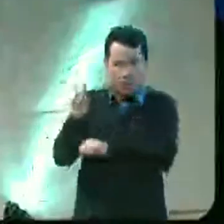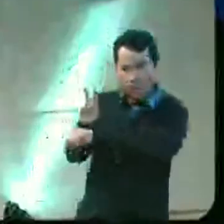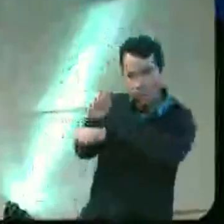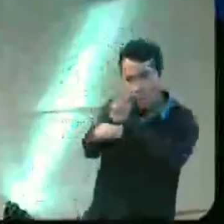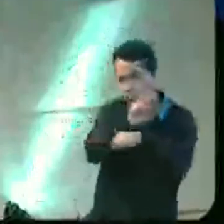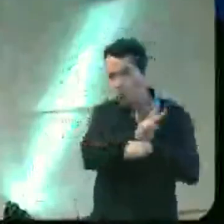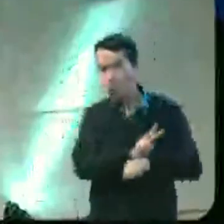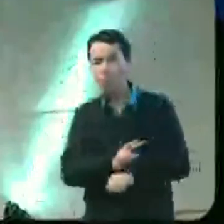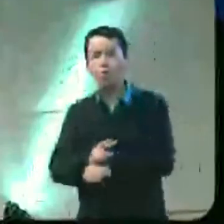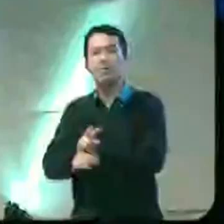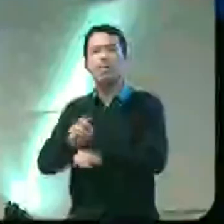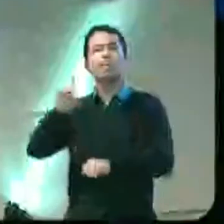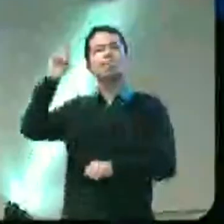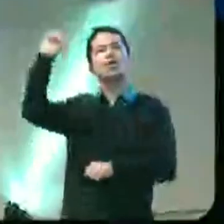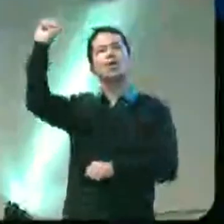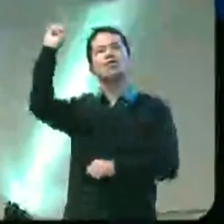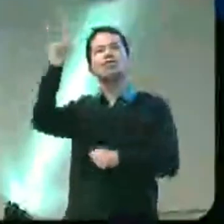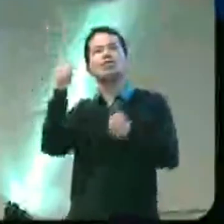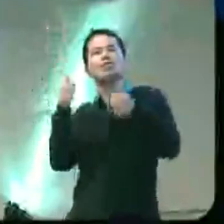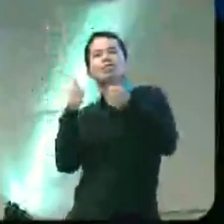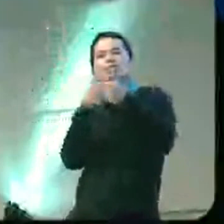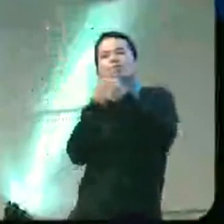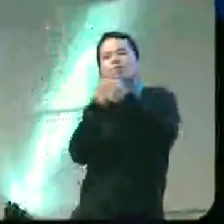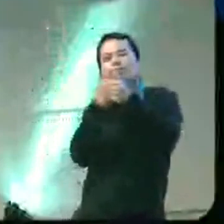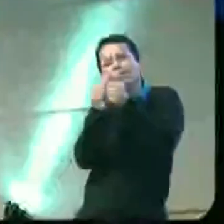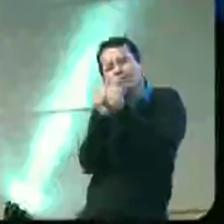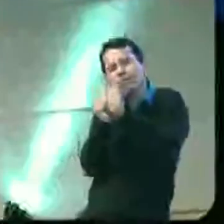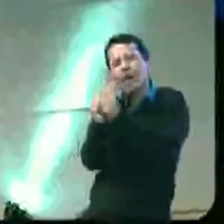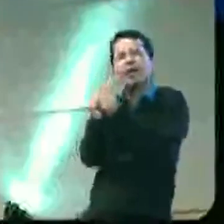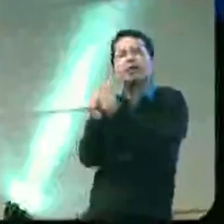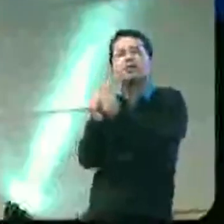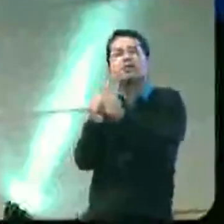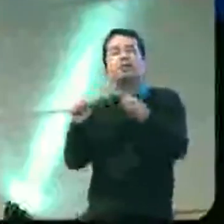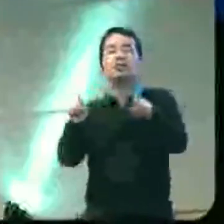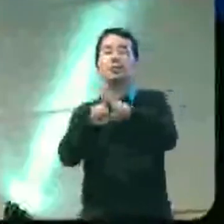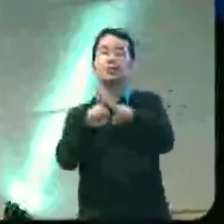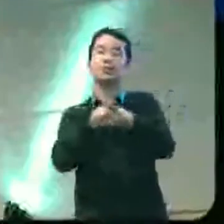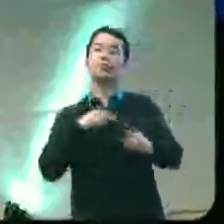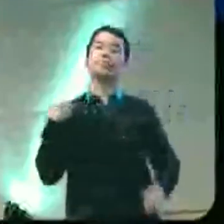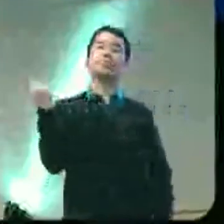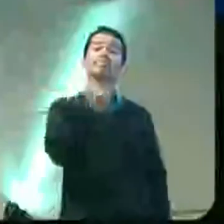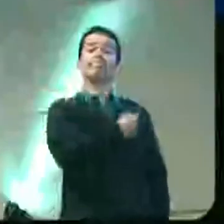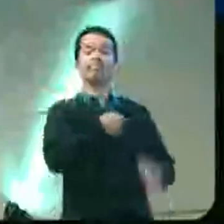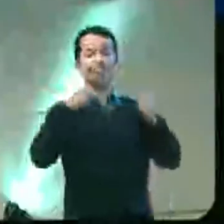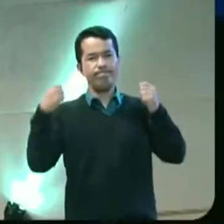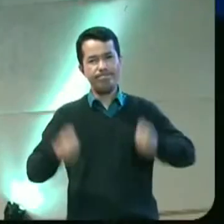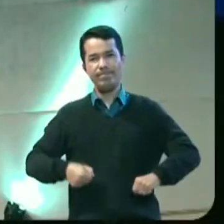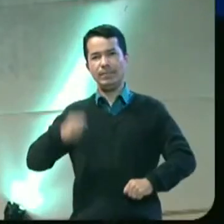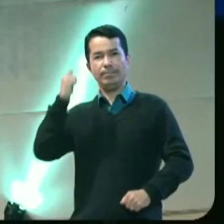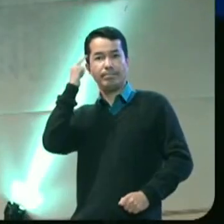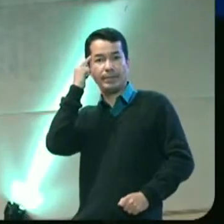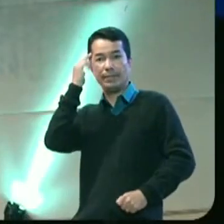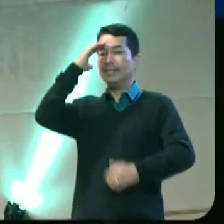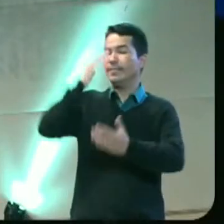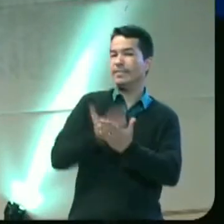está perto, não está longe, está perto. Então se o controle está nas mãos desse Deus,